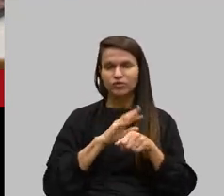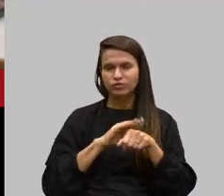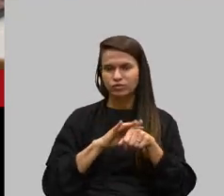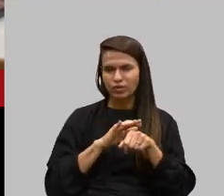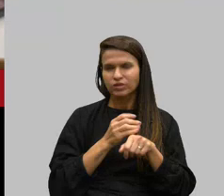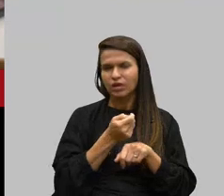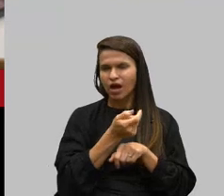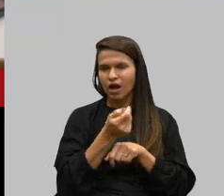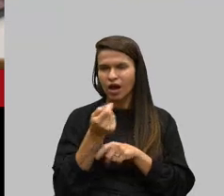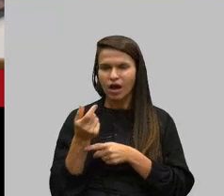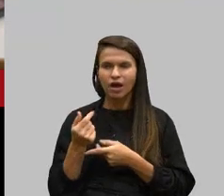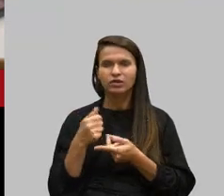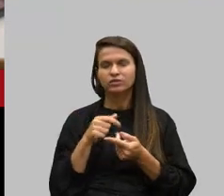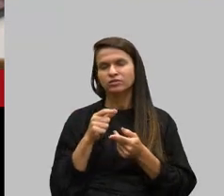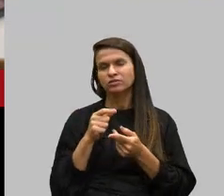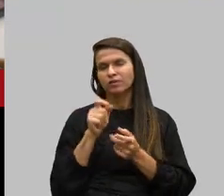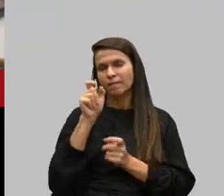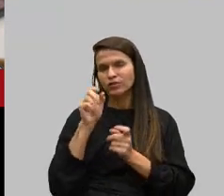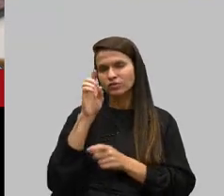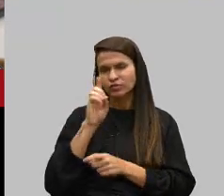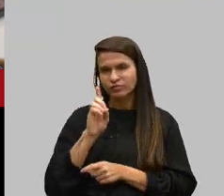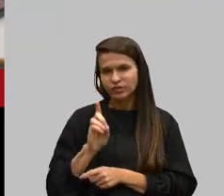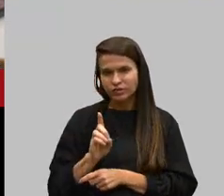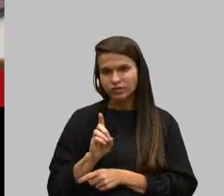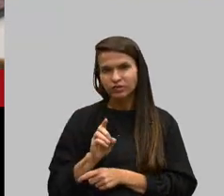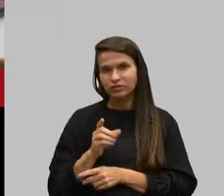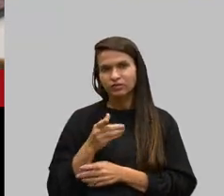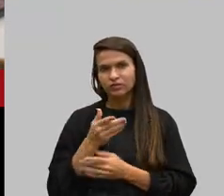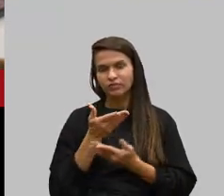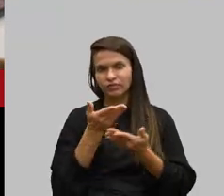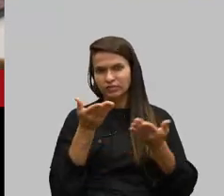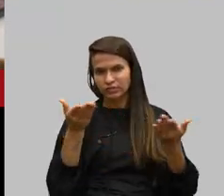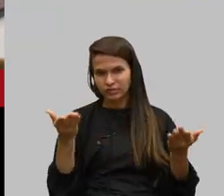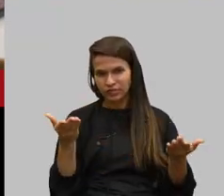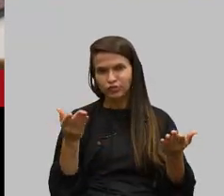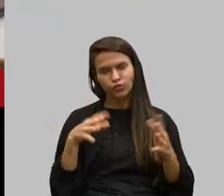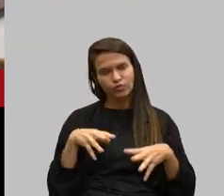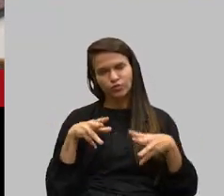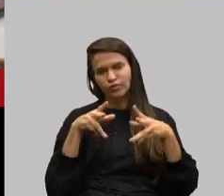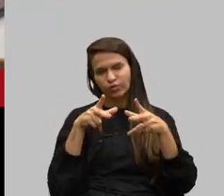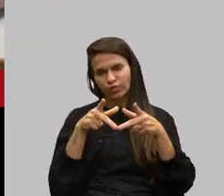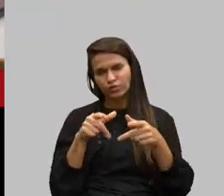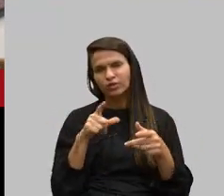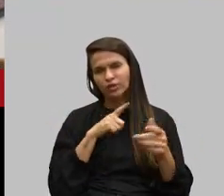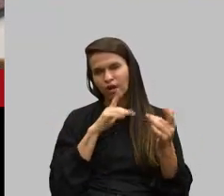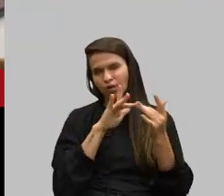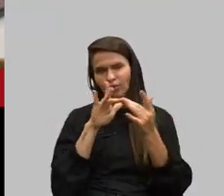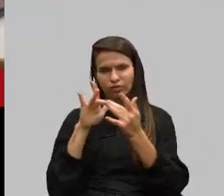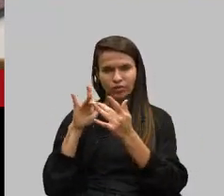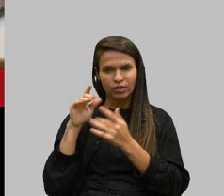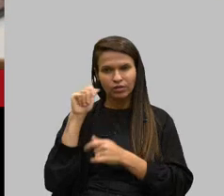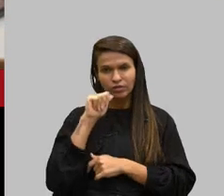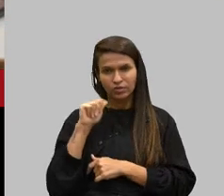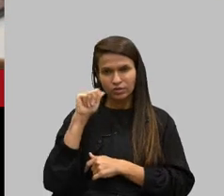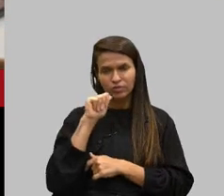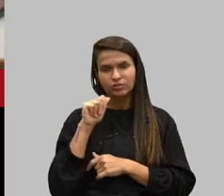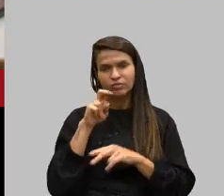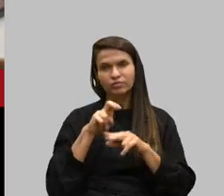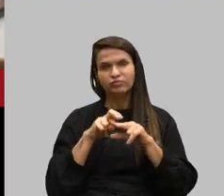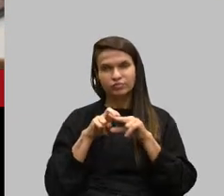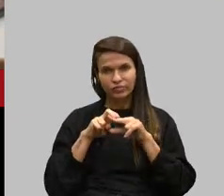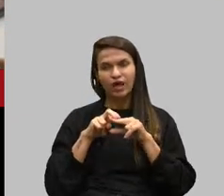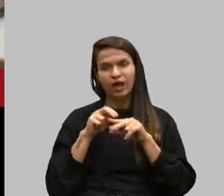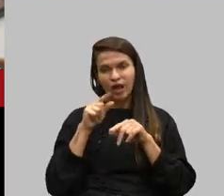de pessoas com deficiência enfim vossas excelências todos têm contato com essas associações porque elas são